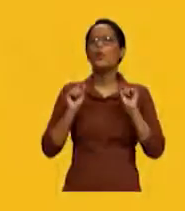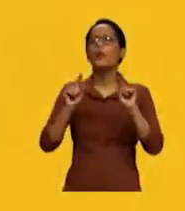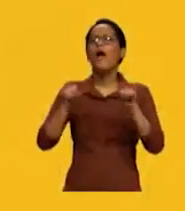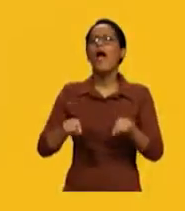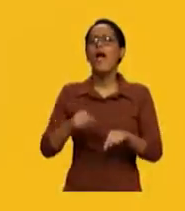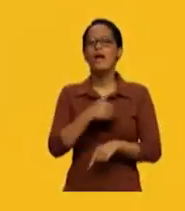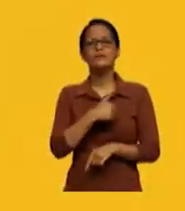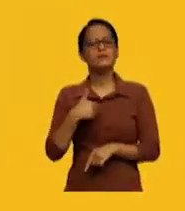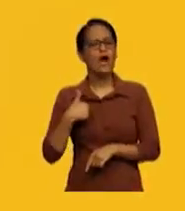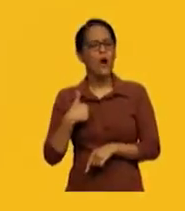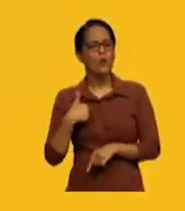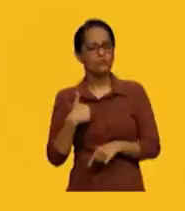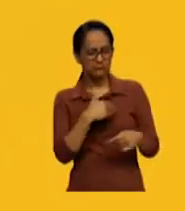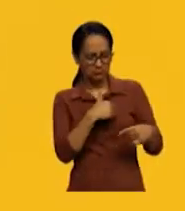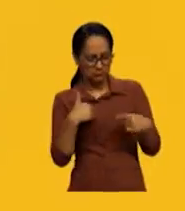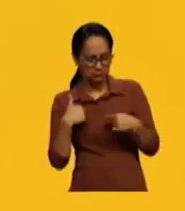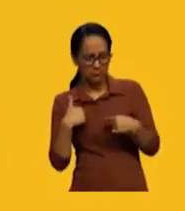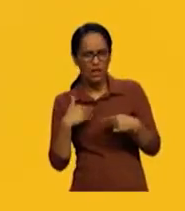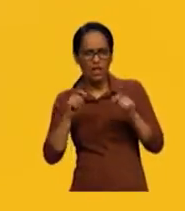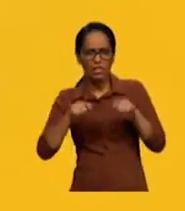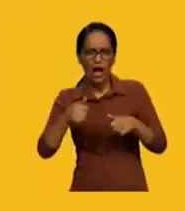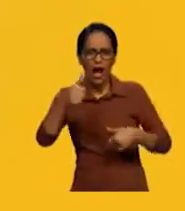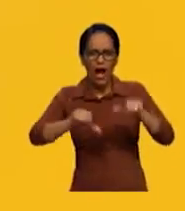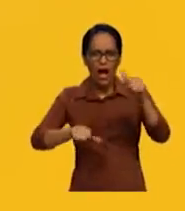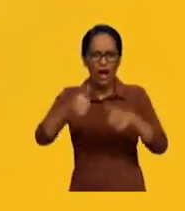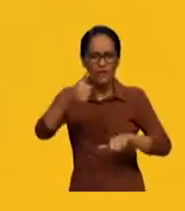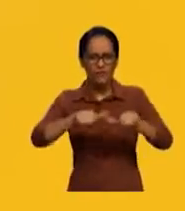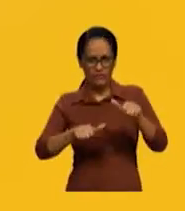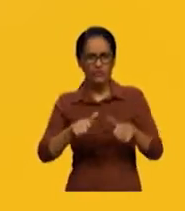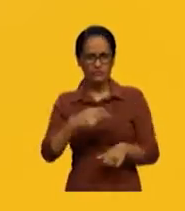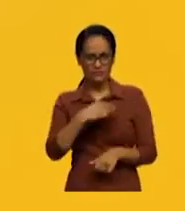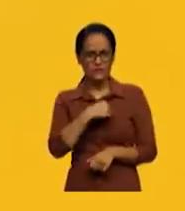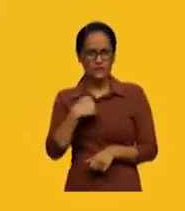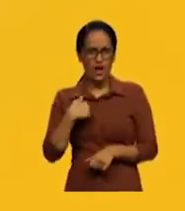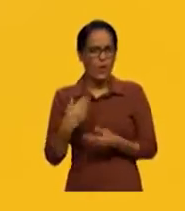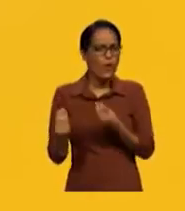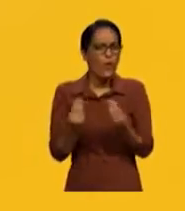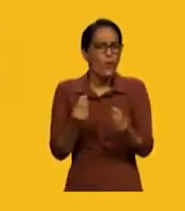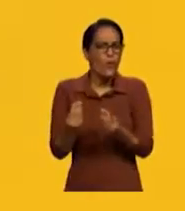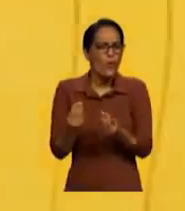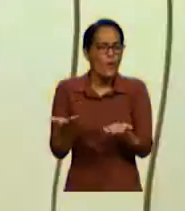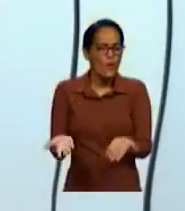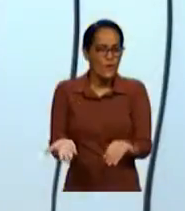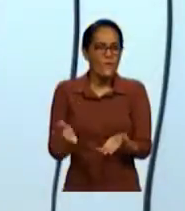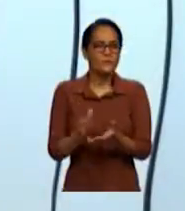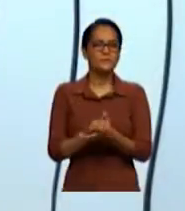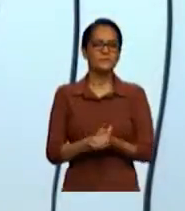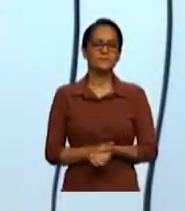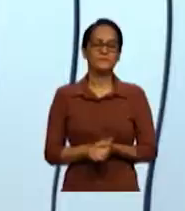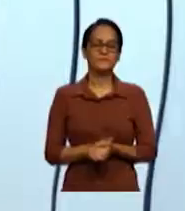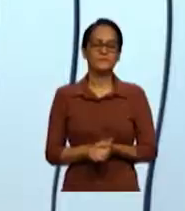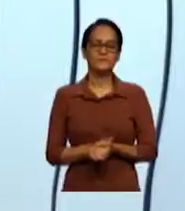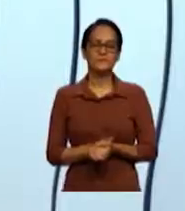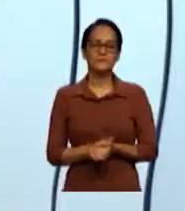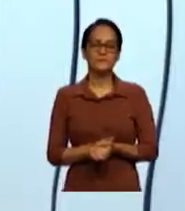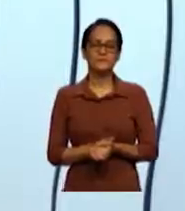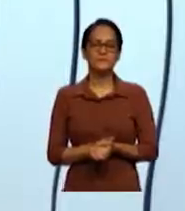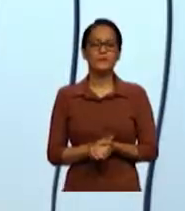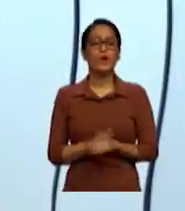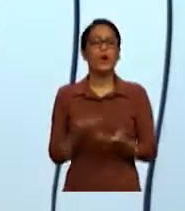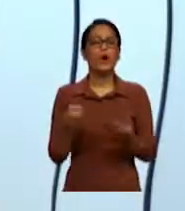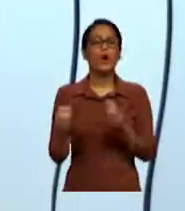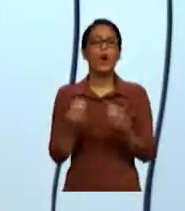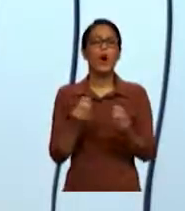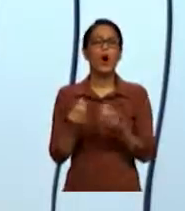saúde? Será que eu posso medir saúde? Eu consigo medir ela? Para a gente ver a relação,